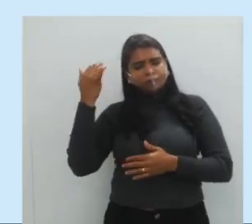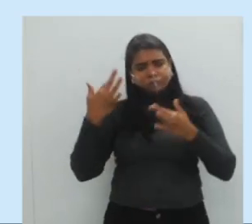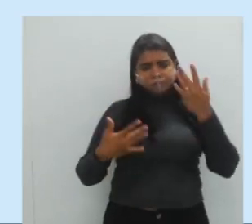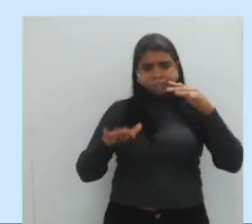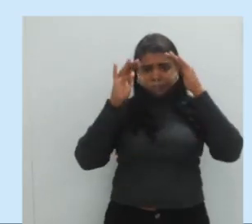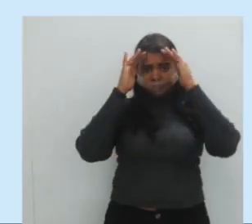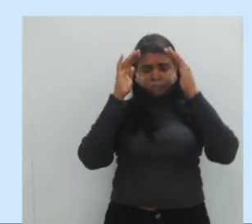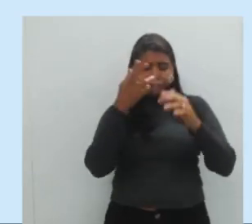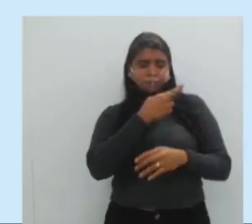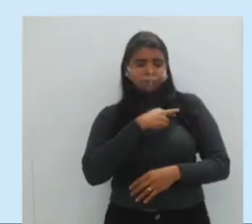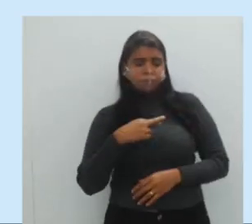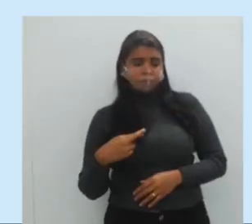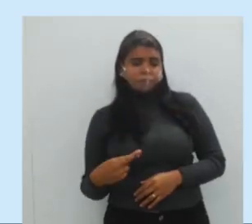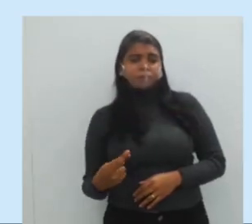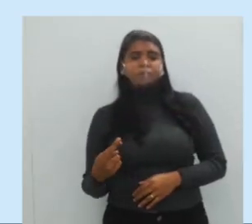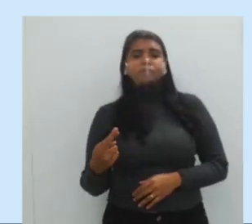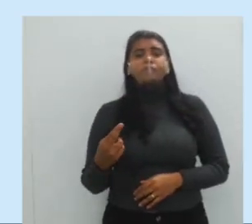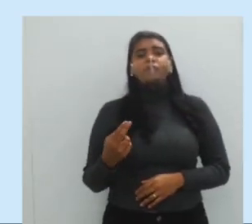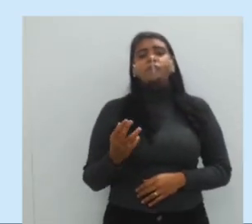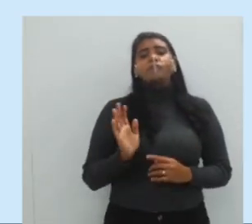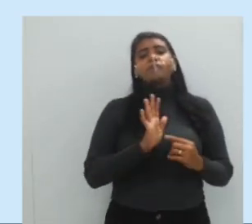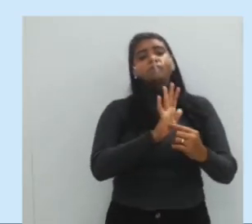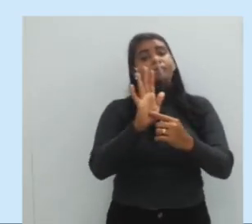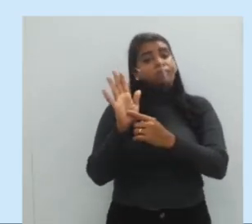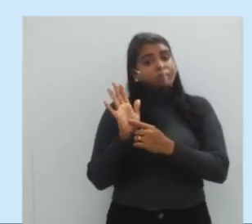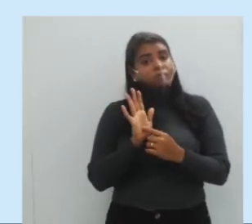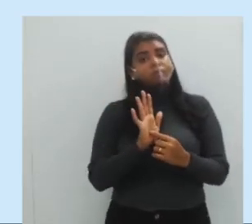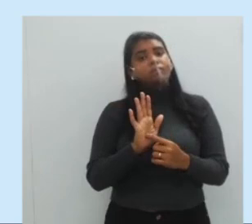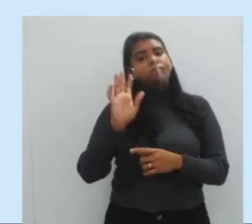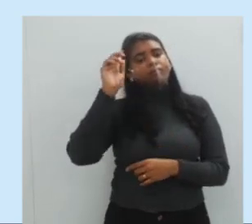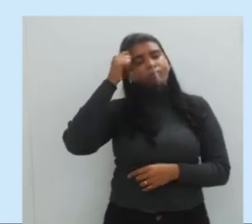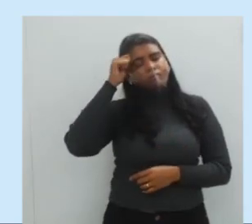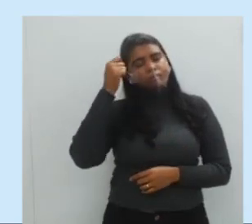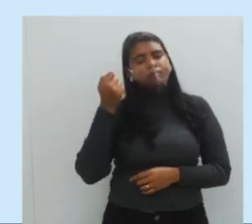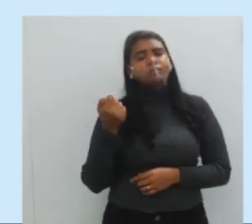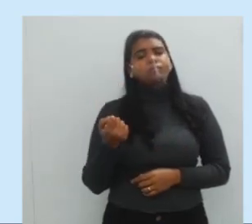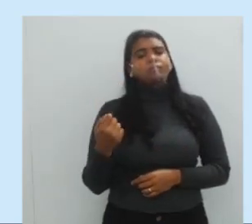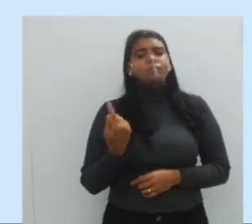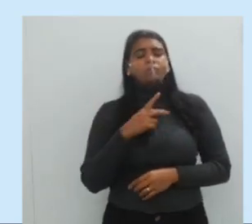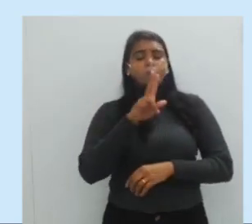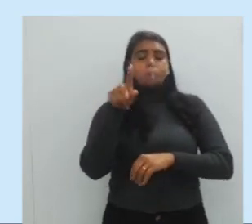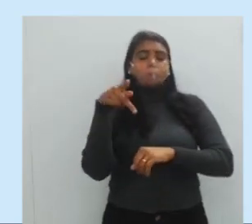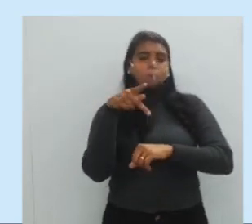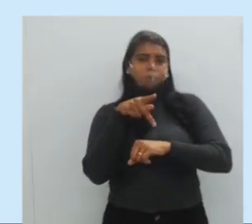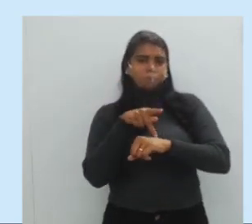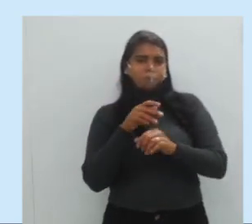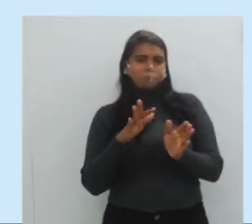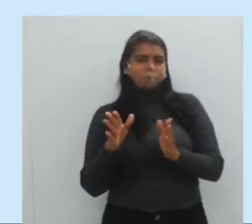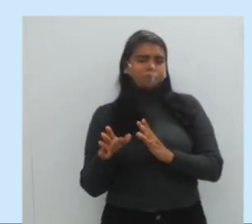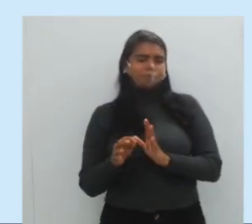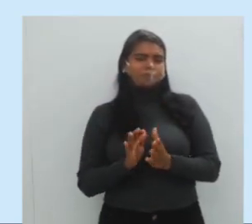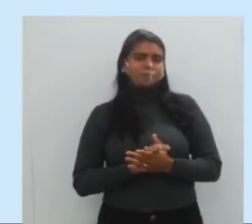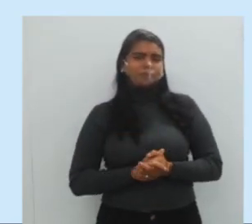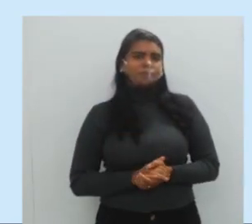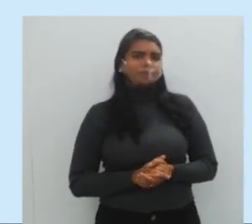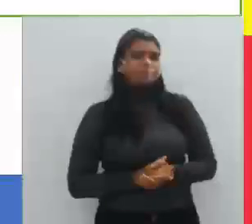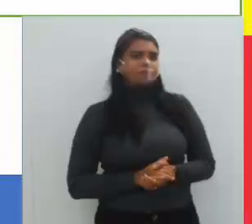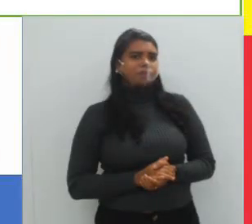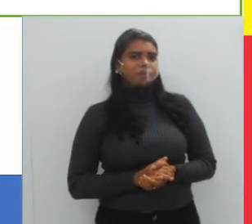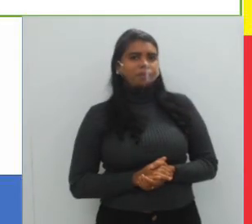também temos aqui estas religiões de matrizes africanas aqui em nosso país. Vamos